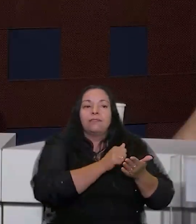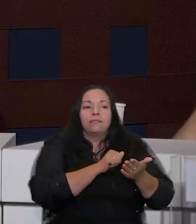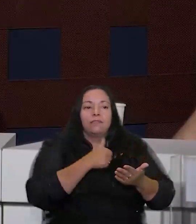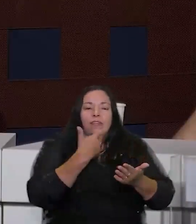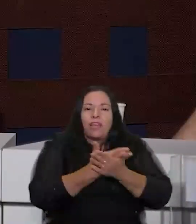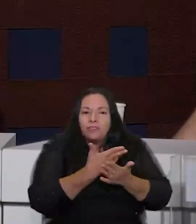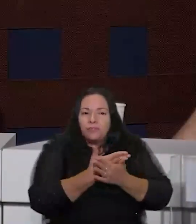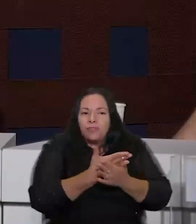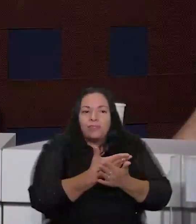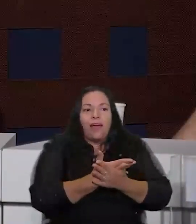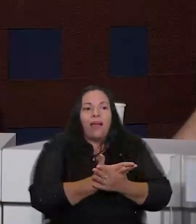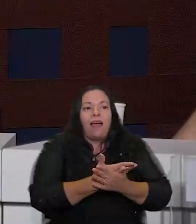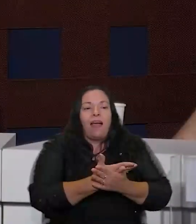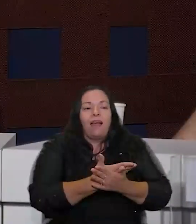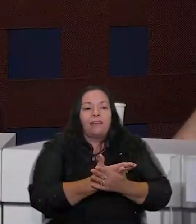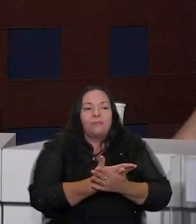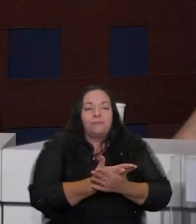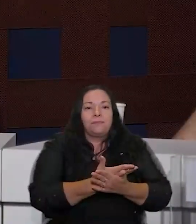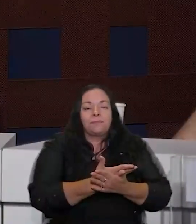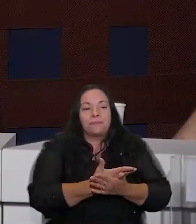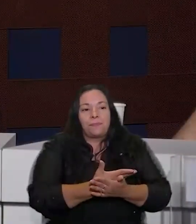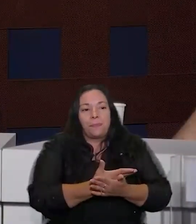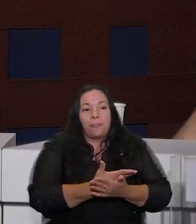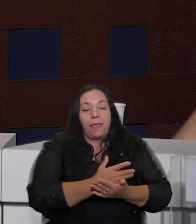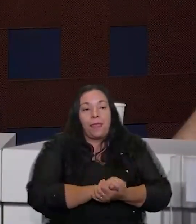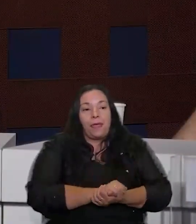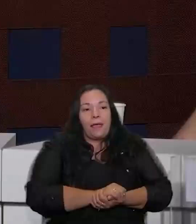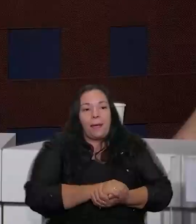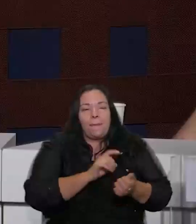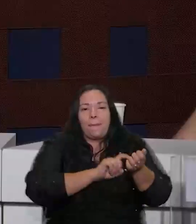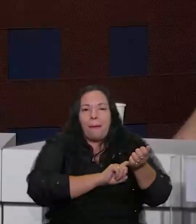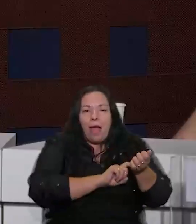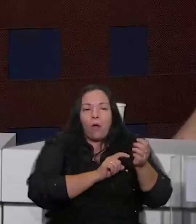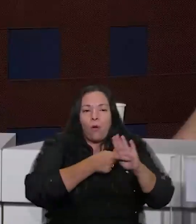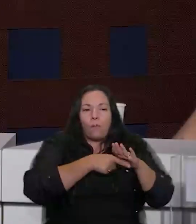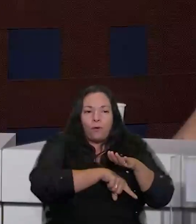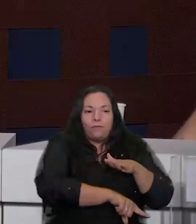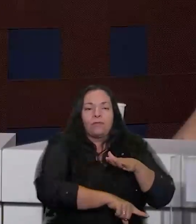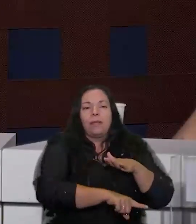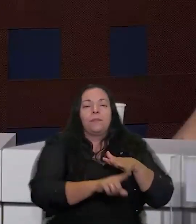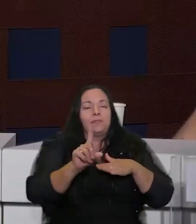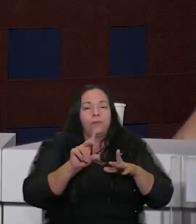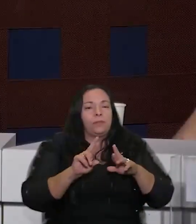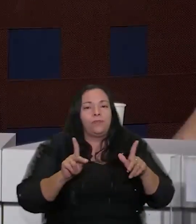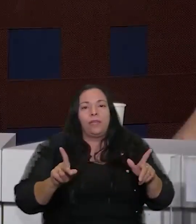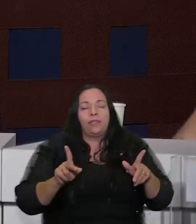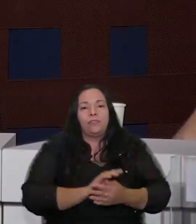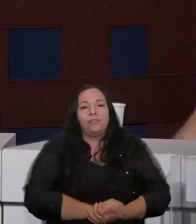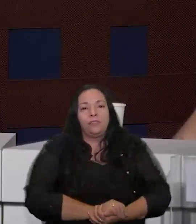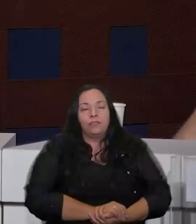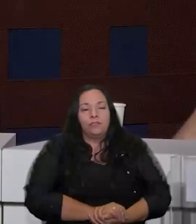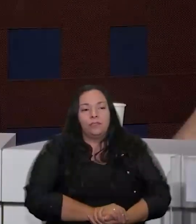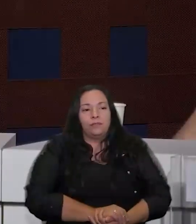quer estudar, a gente não entendia, a gente era então, foi algo que me marcou profundamente, não tinha como ser diferente.